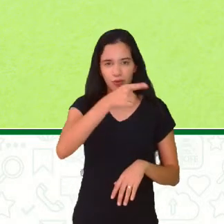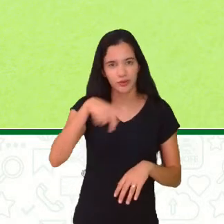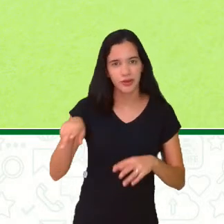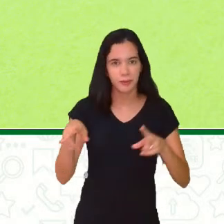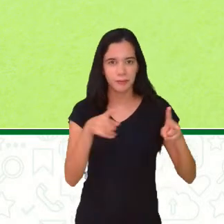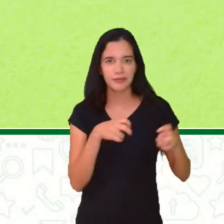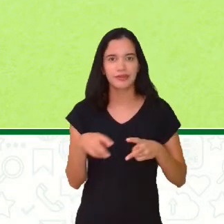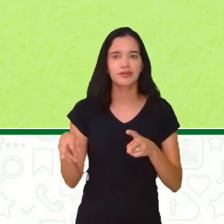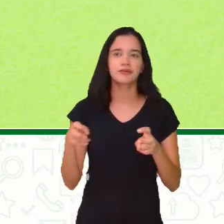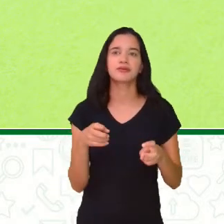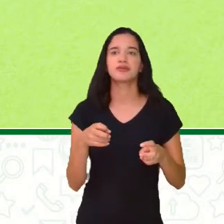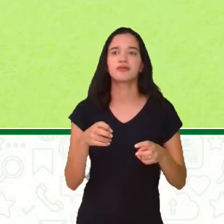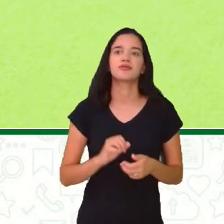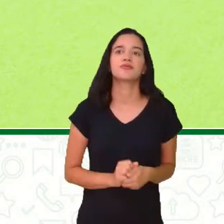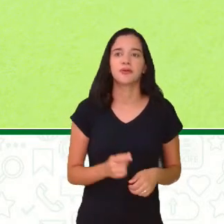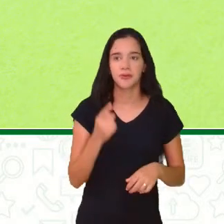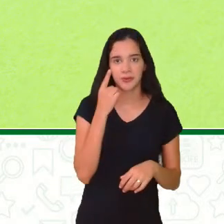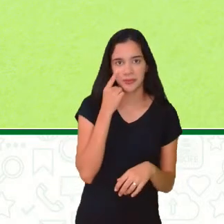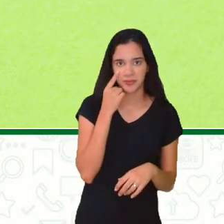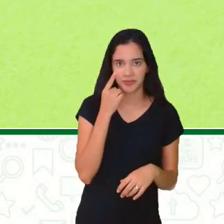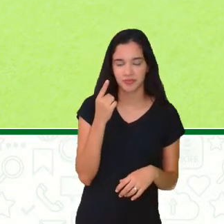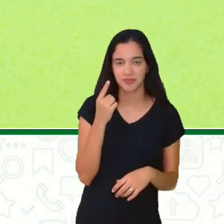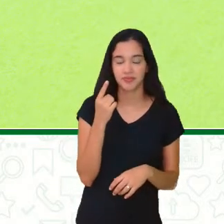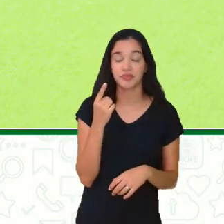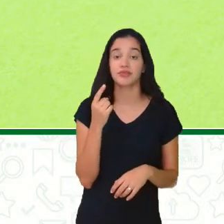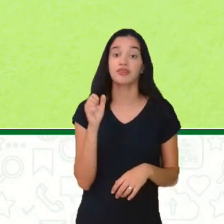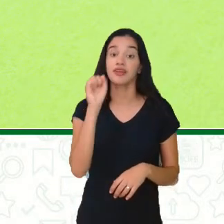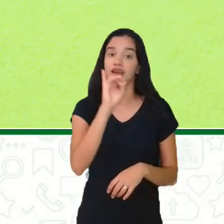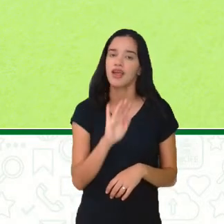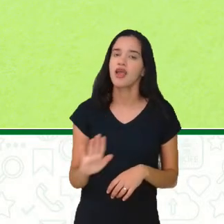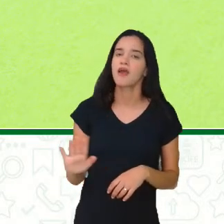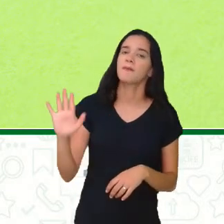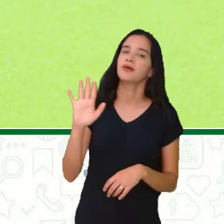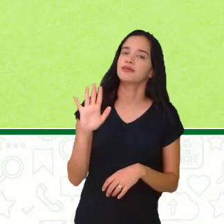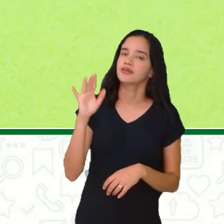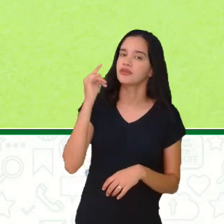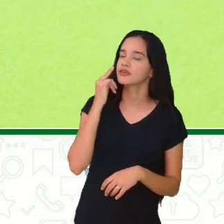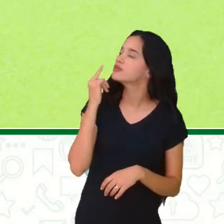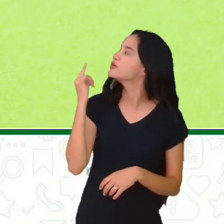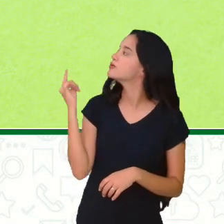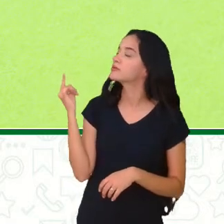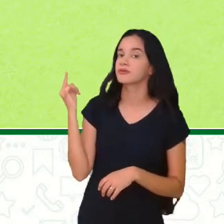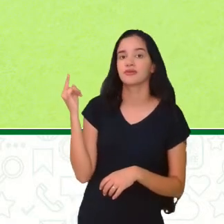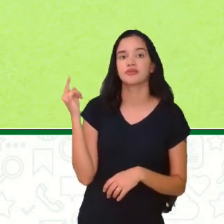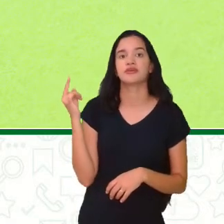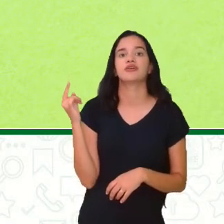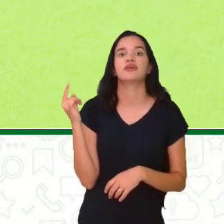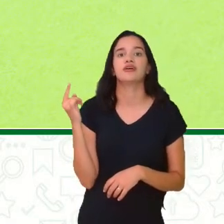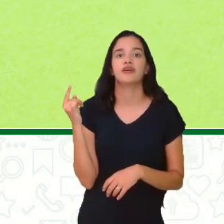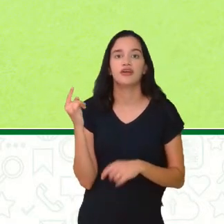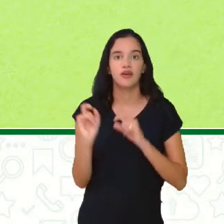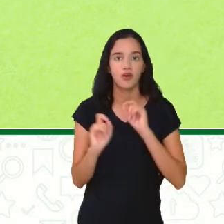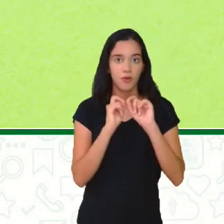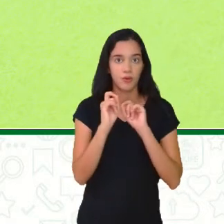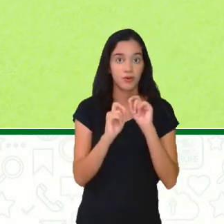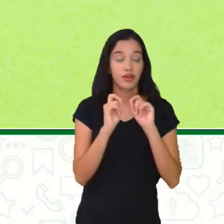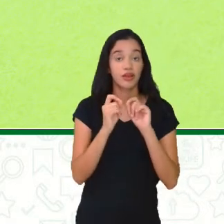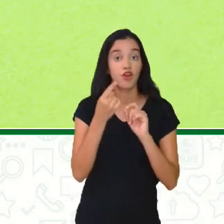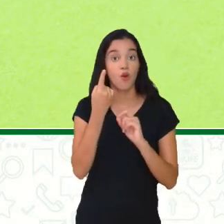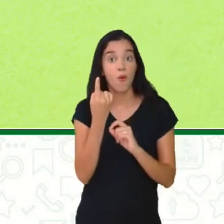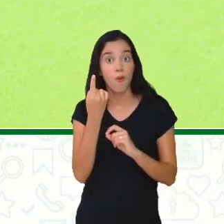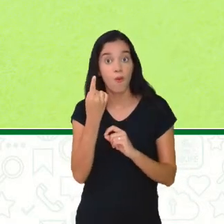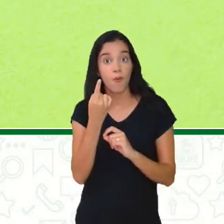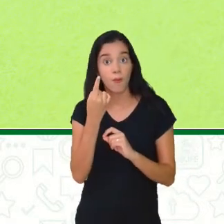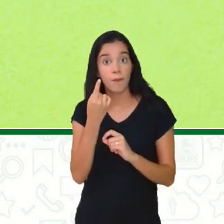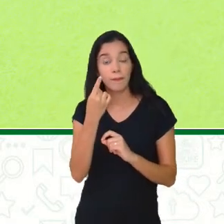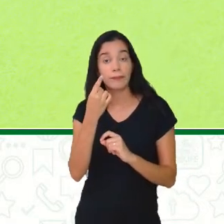Perceberam? Olha só, essa figura, ela tem os quadradinhos com 1 metro quadrado. E